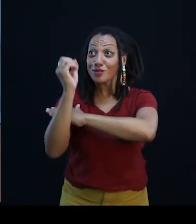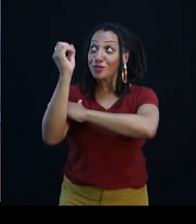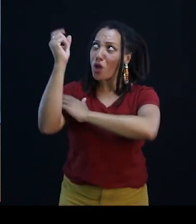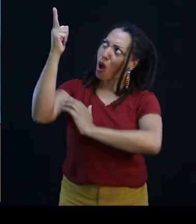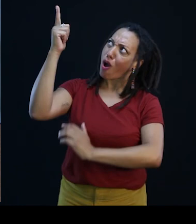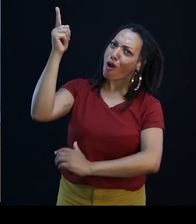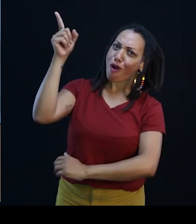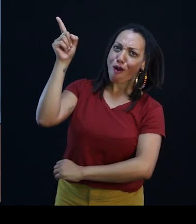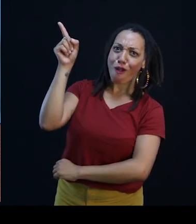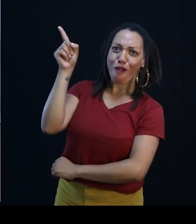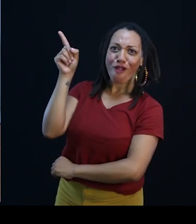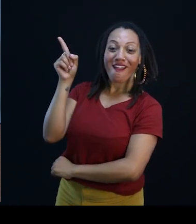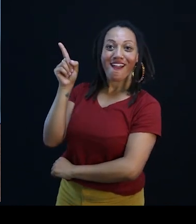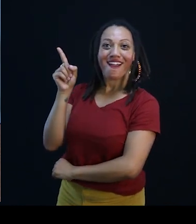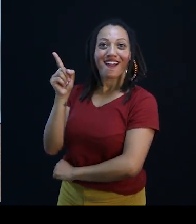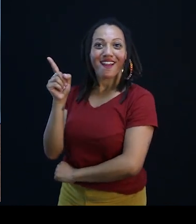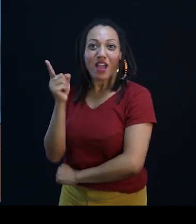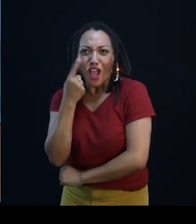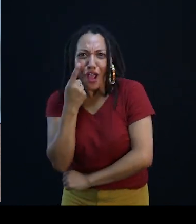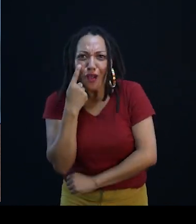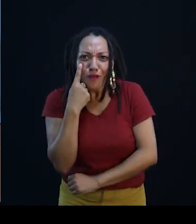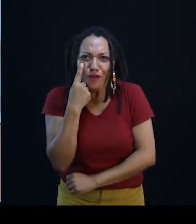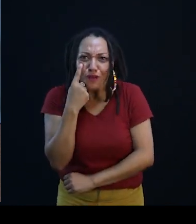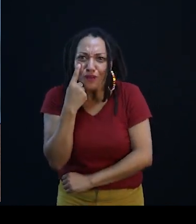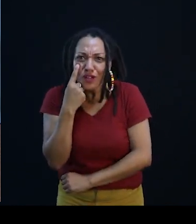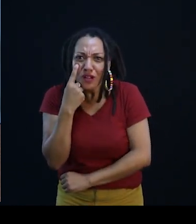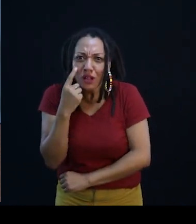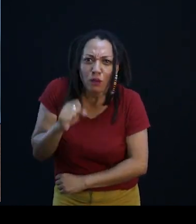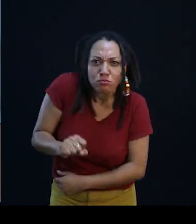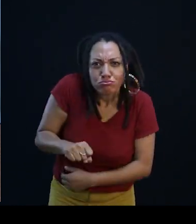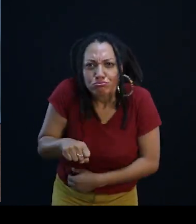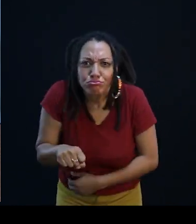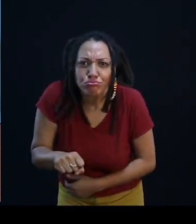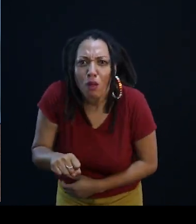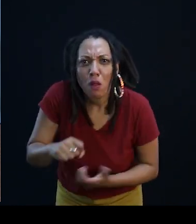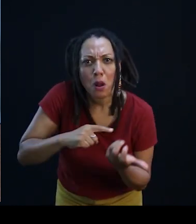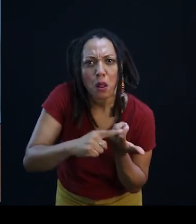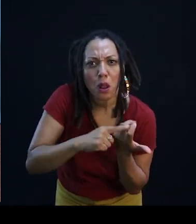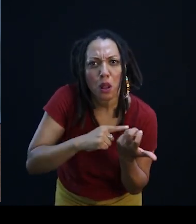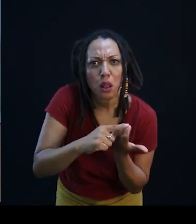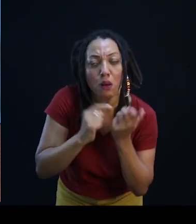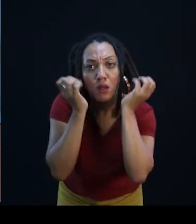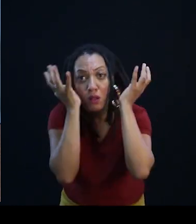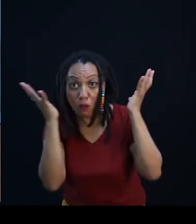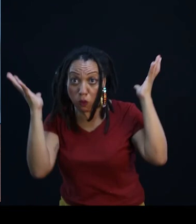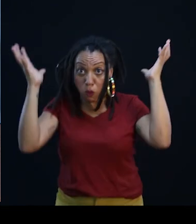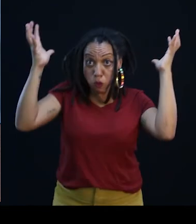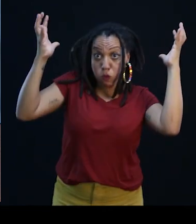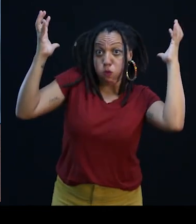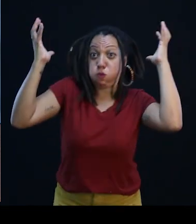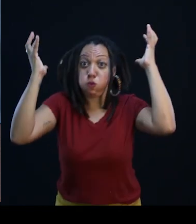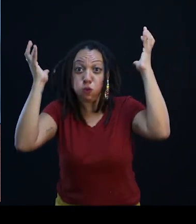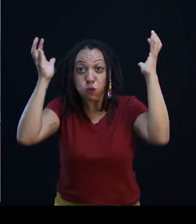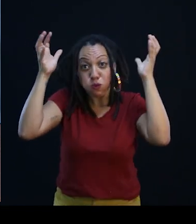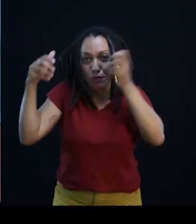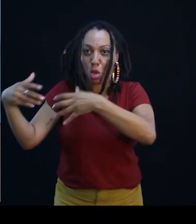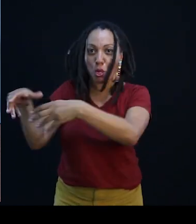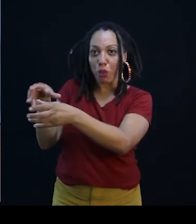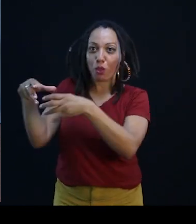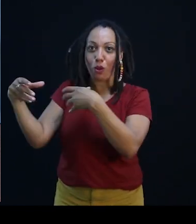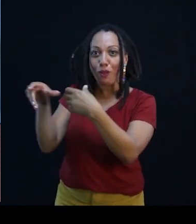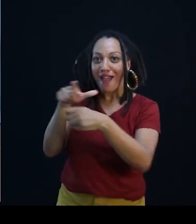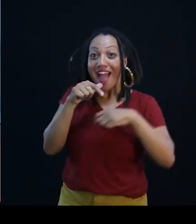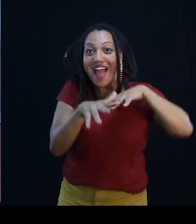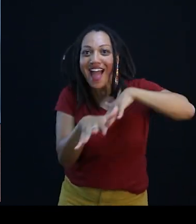sol vem nascendo ali. Eu vi uma velhinha assim, com a trouxa desse tamanho e